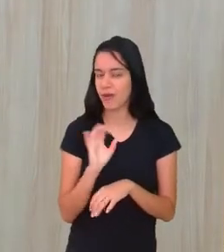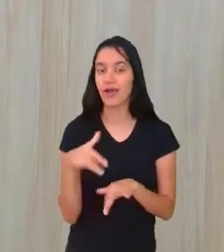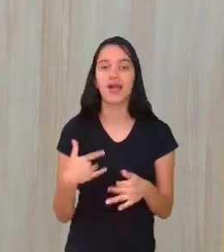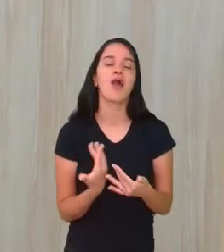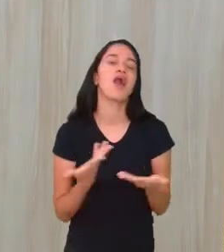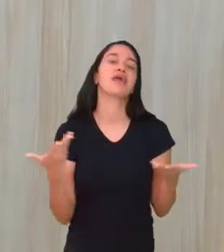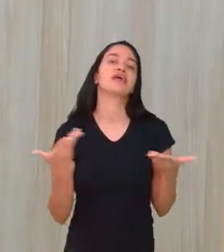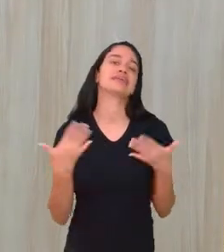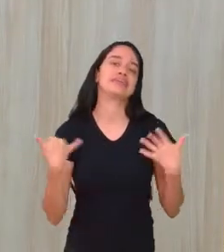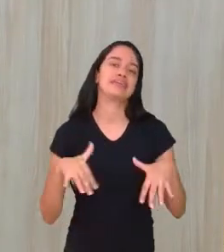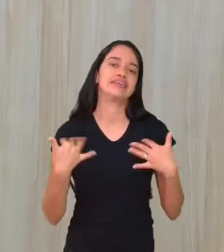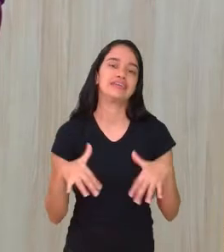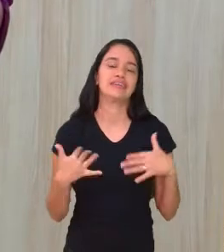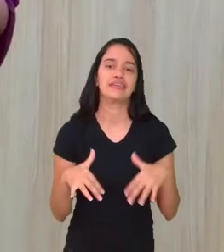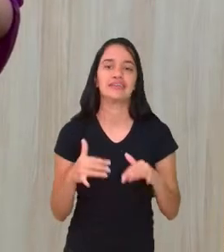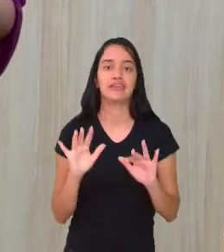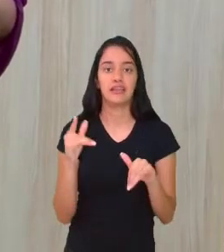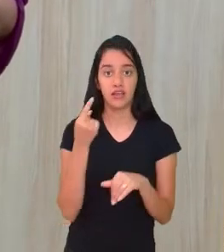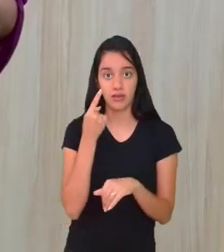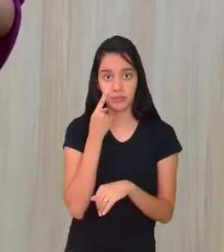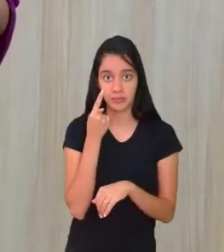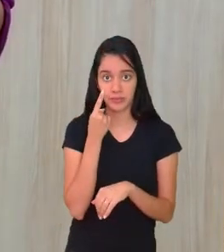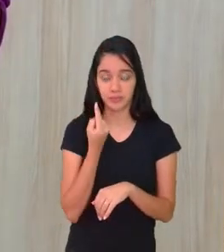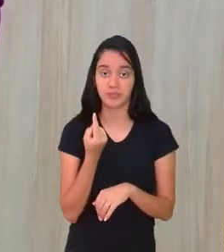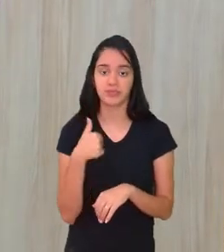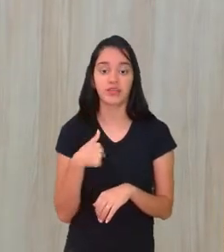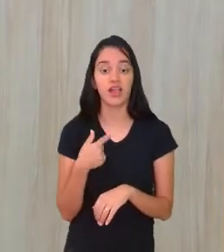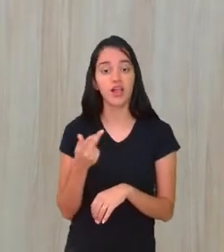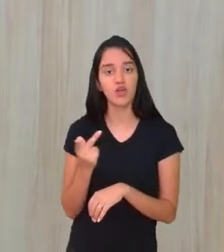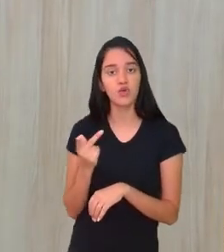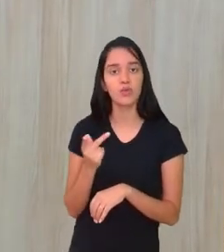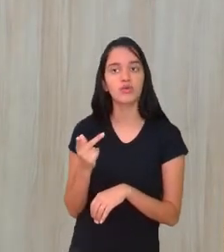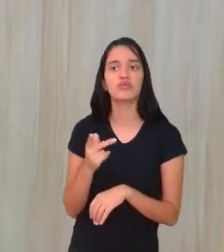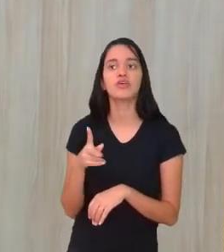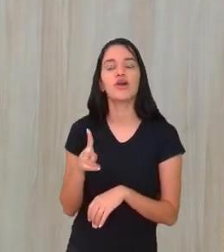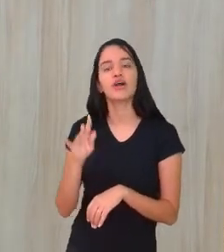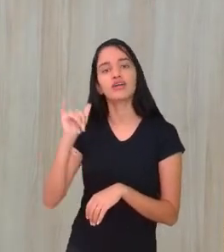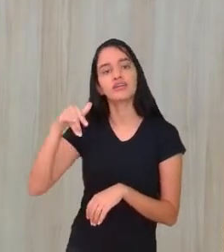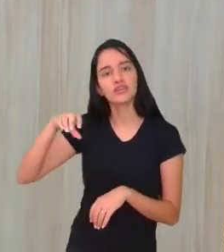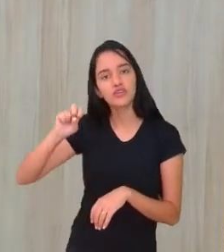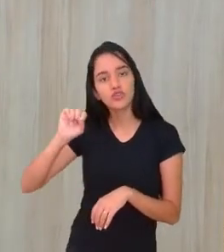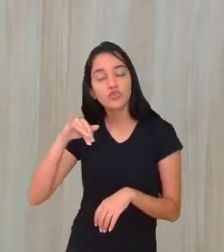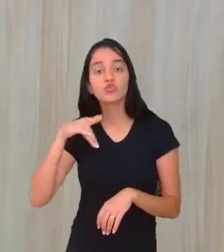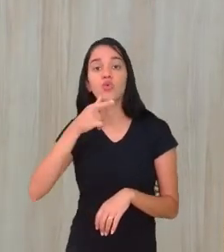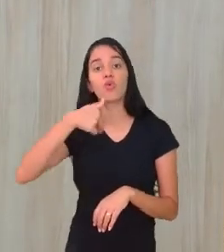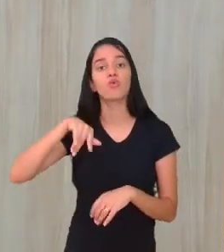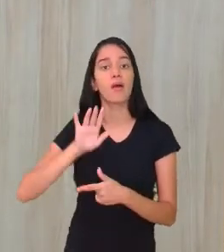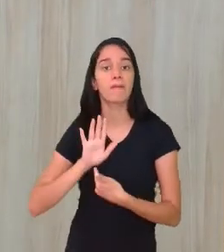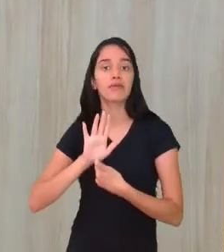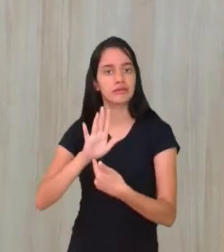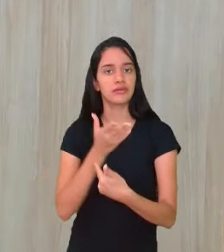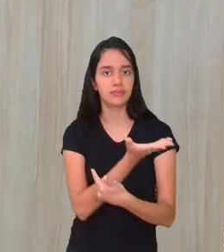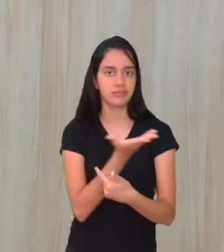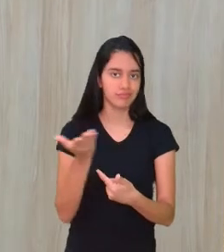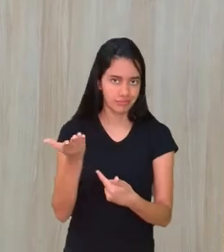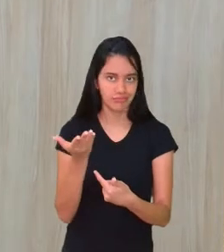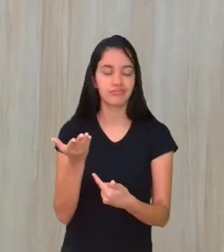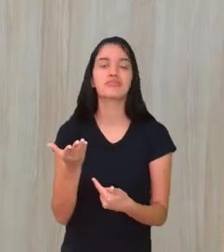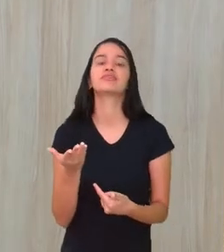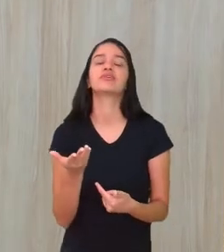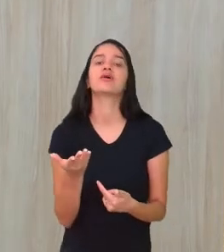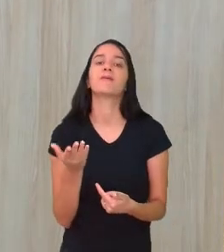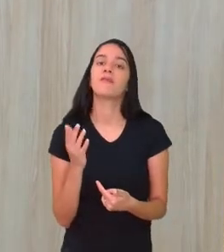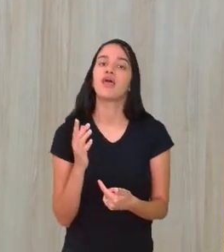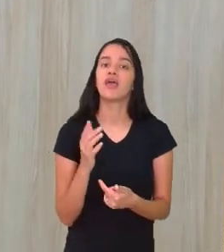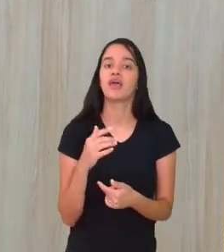vou trazer o professor Kilson aqui, viu, gente? Eu e o professor Kilson vamos fazer uma chamadinha para vocês, né?